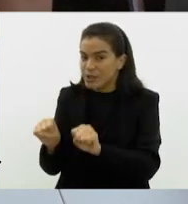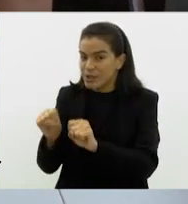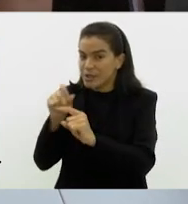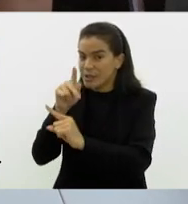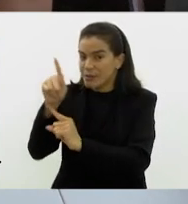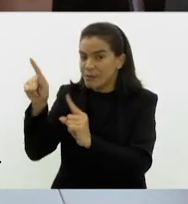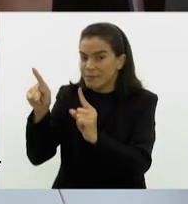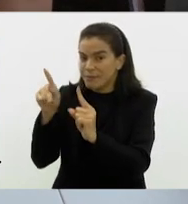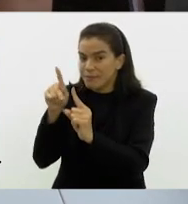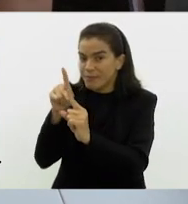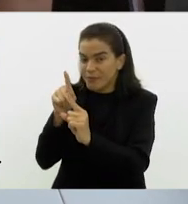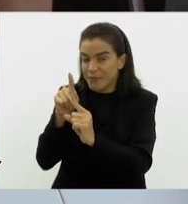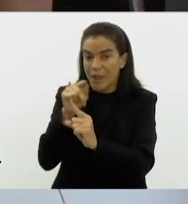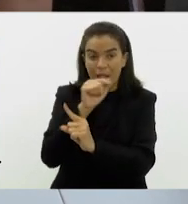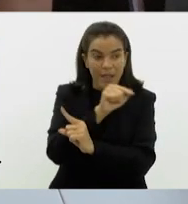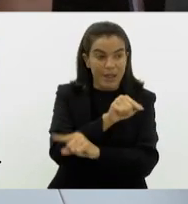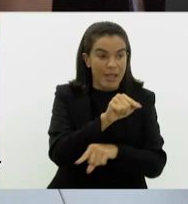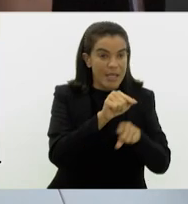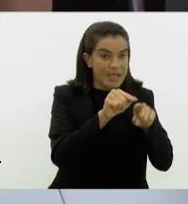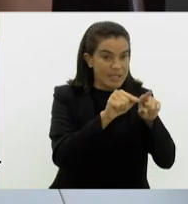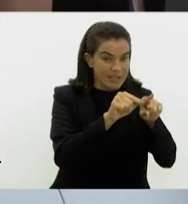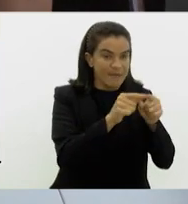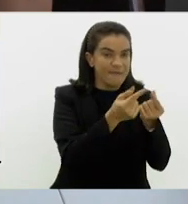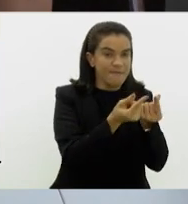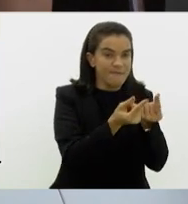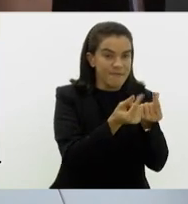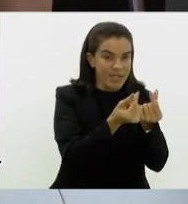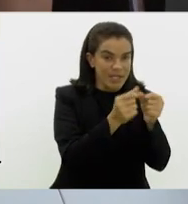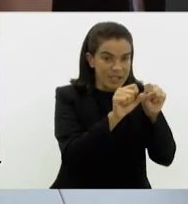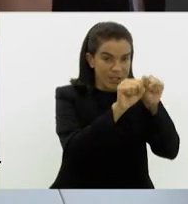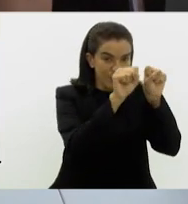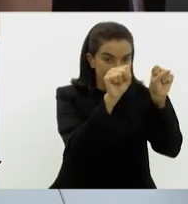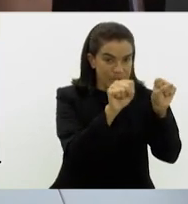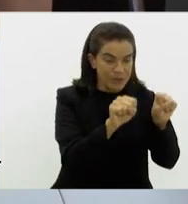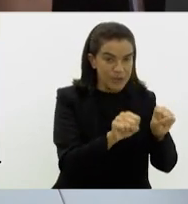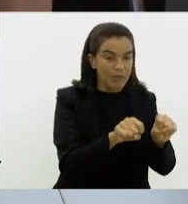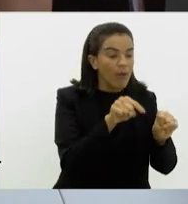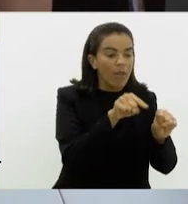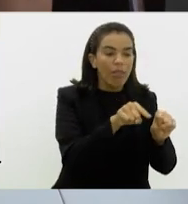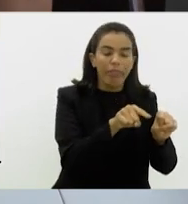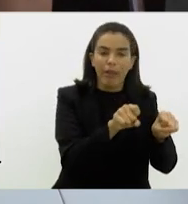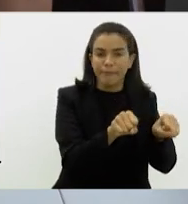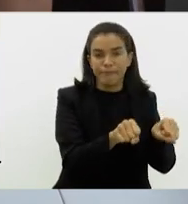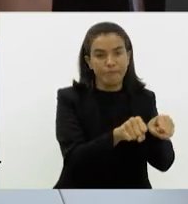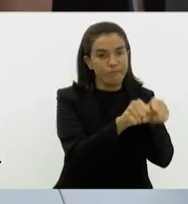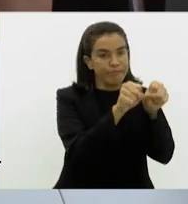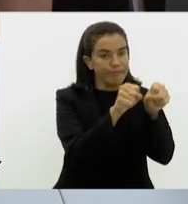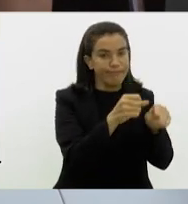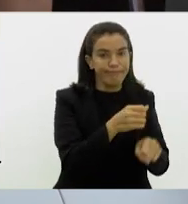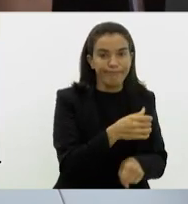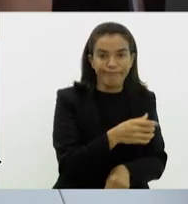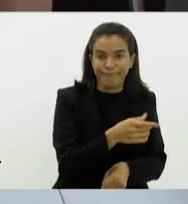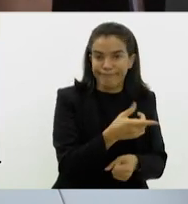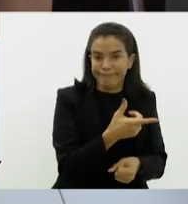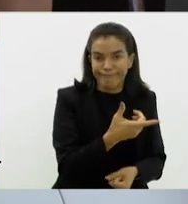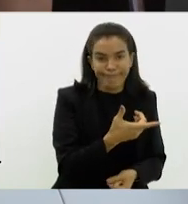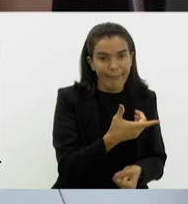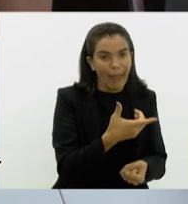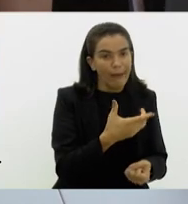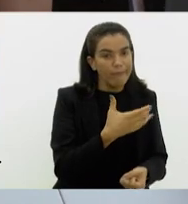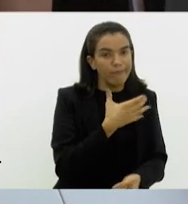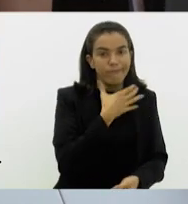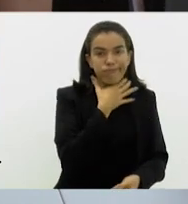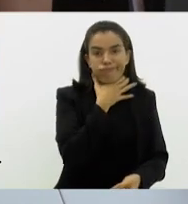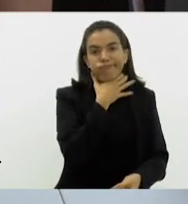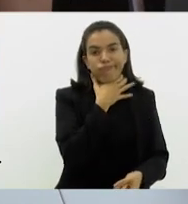previdenciário. O sistema financeiro do Rio Previdência, evidentemente que está quebrado, e vai ficar quebrado até o final dos tempos,